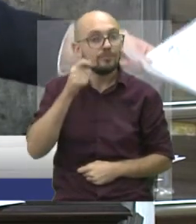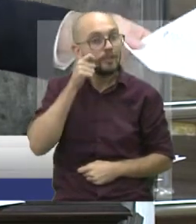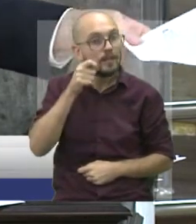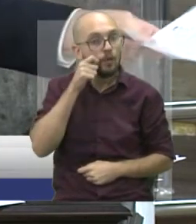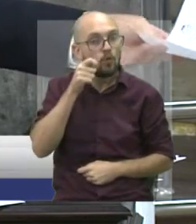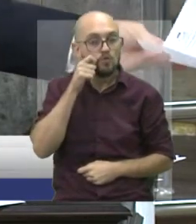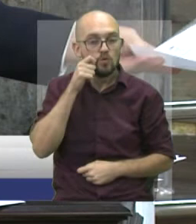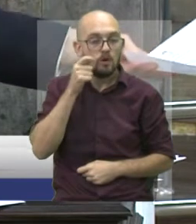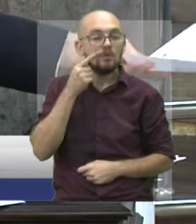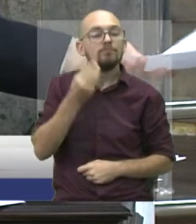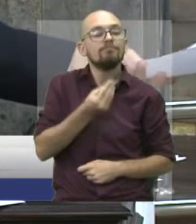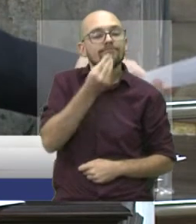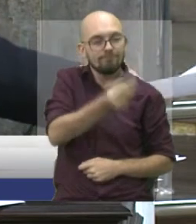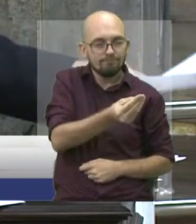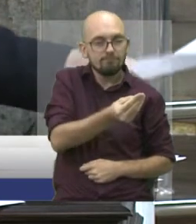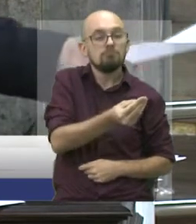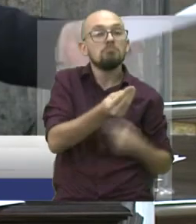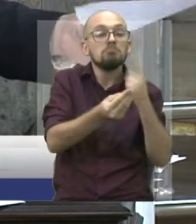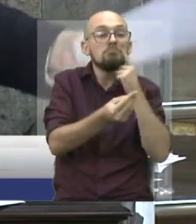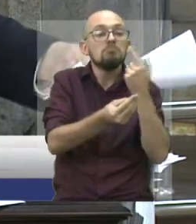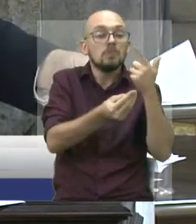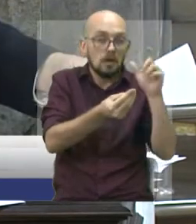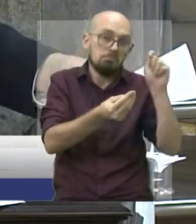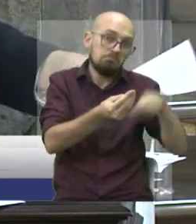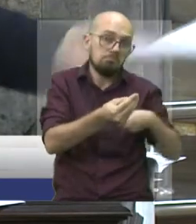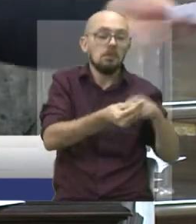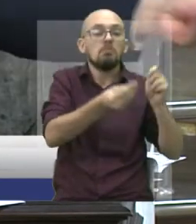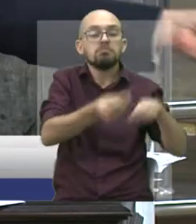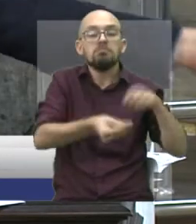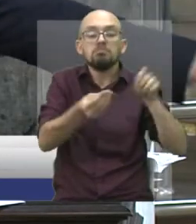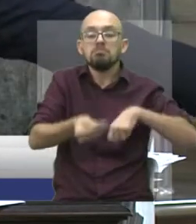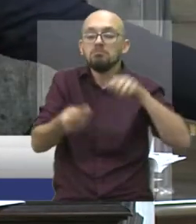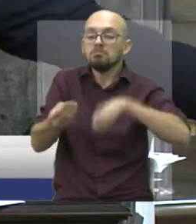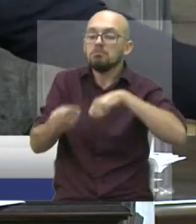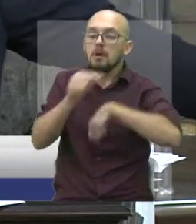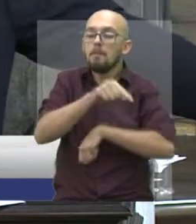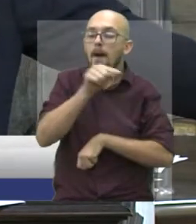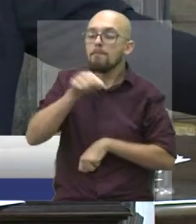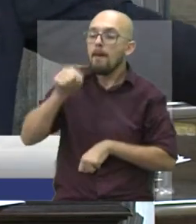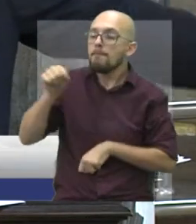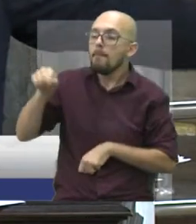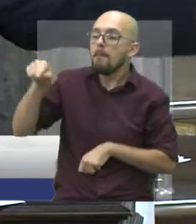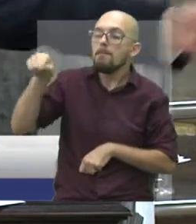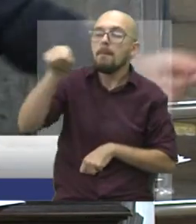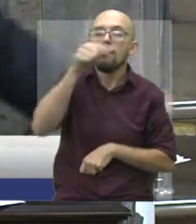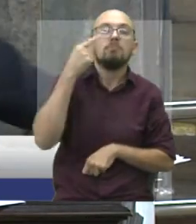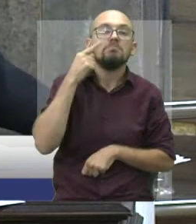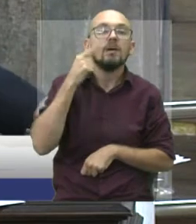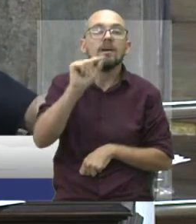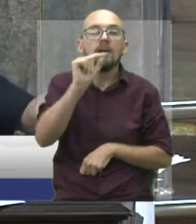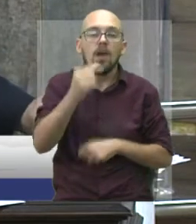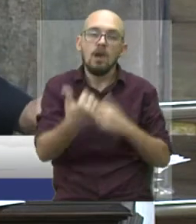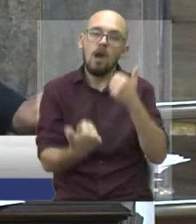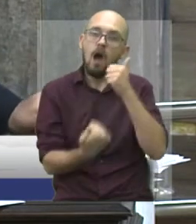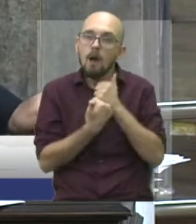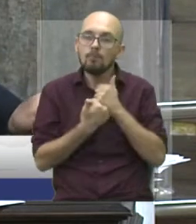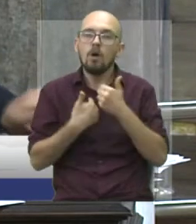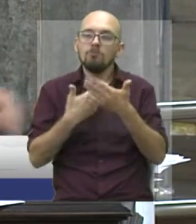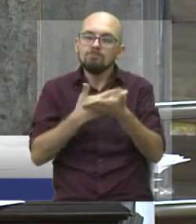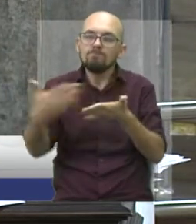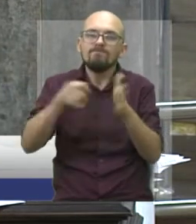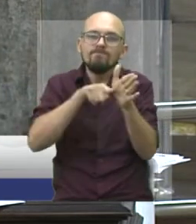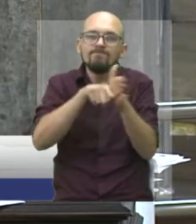canto, passar para os vereadores para ver quem que vai assinar essa investigação da